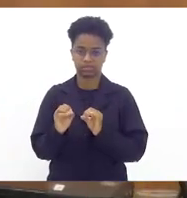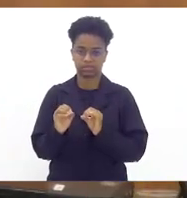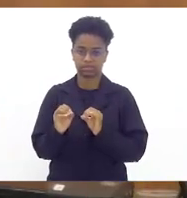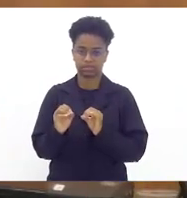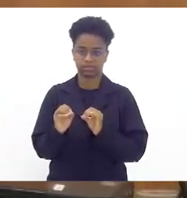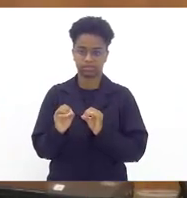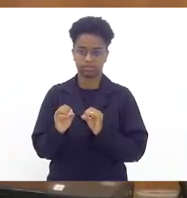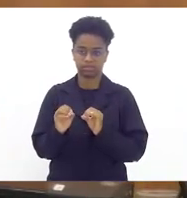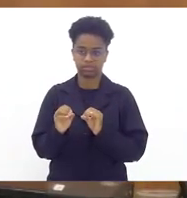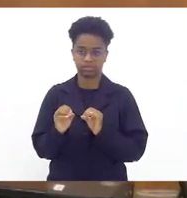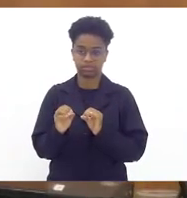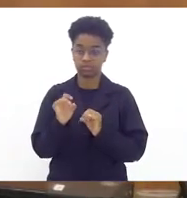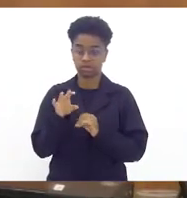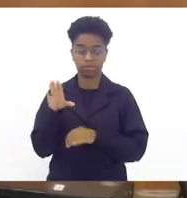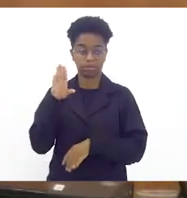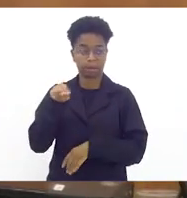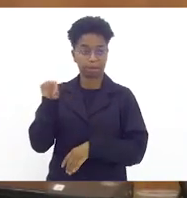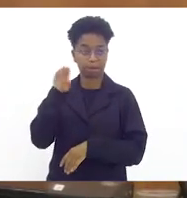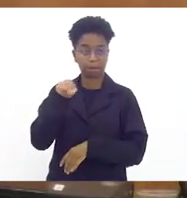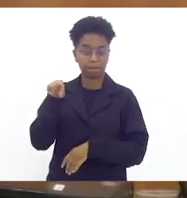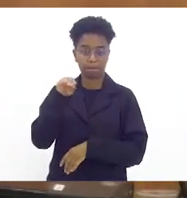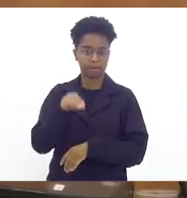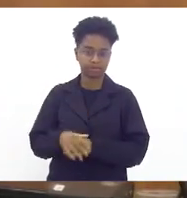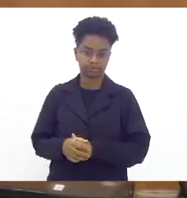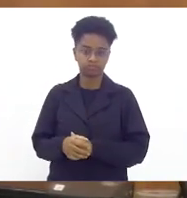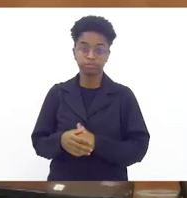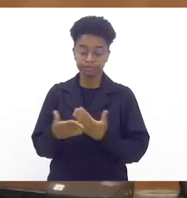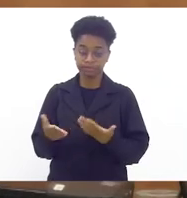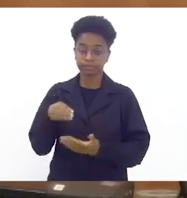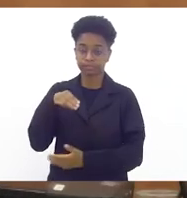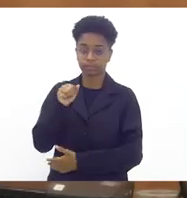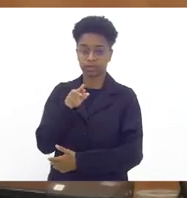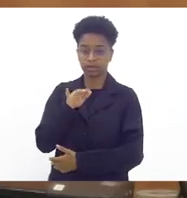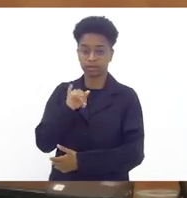Foi blá, blá, blá. A companheira Marisa estava lá.